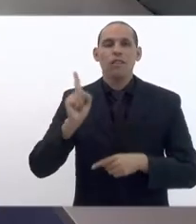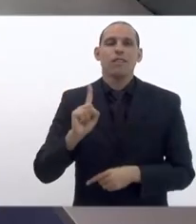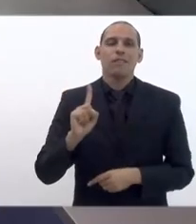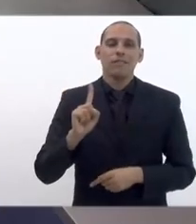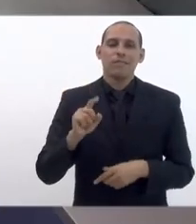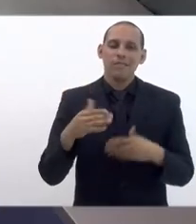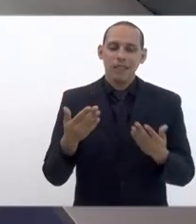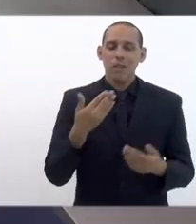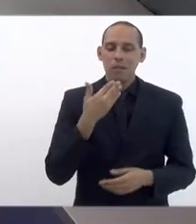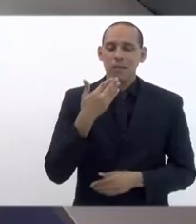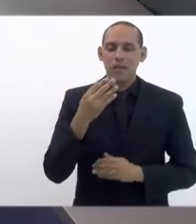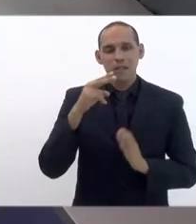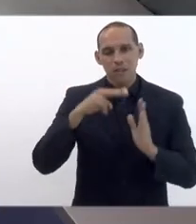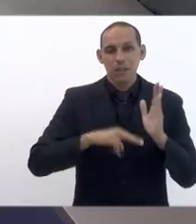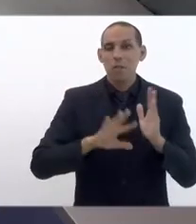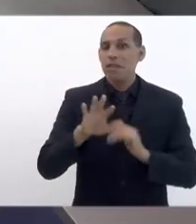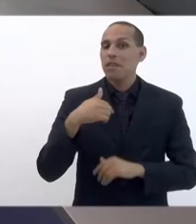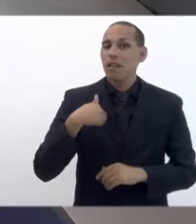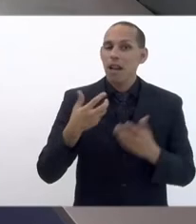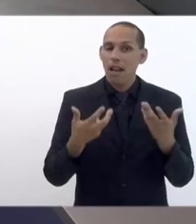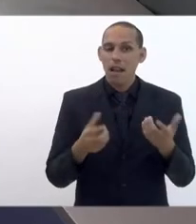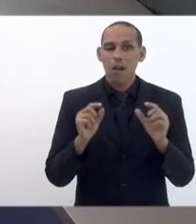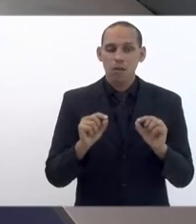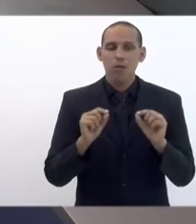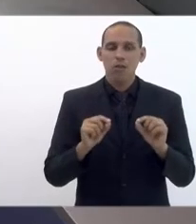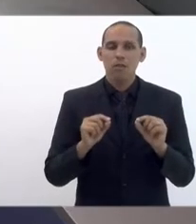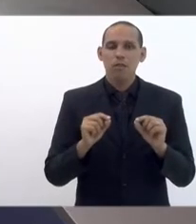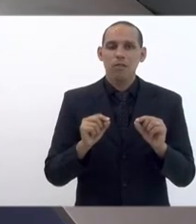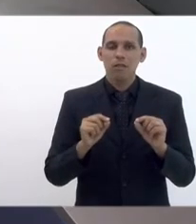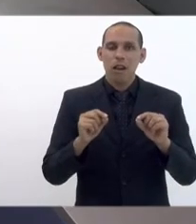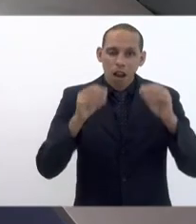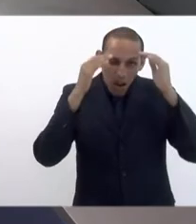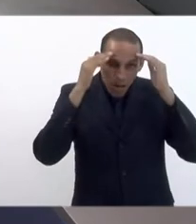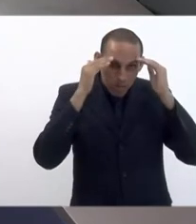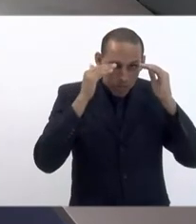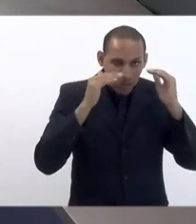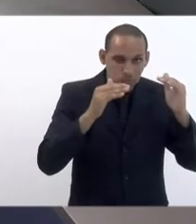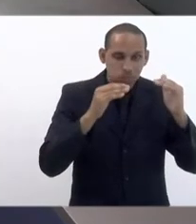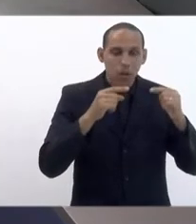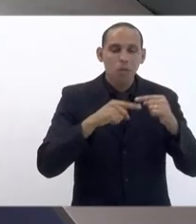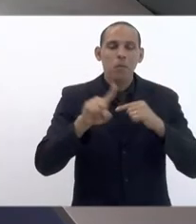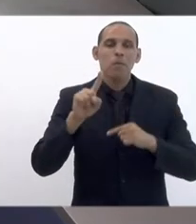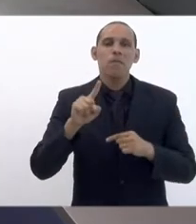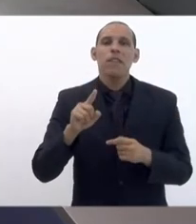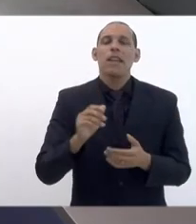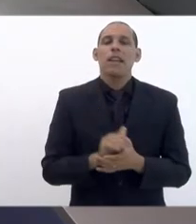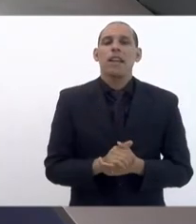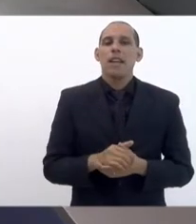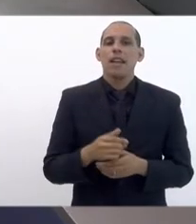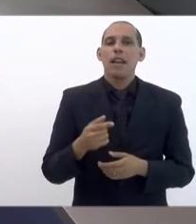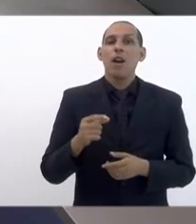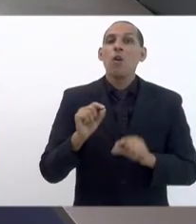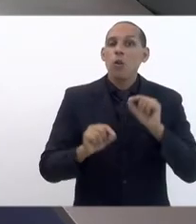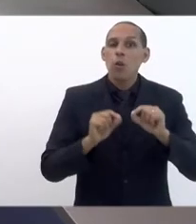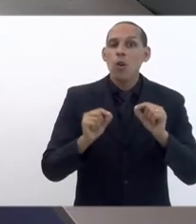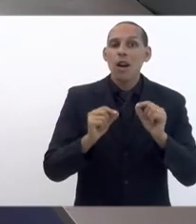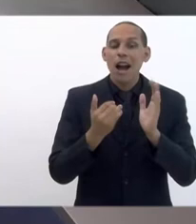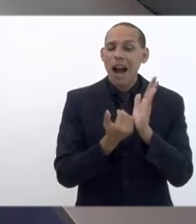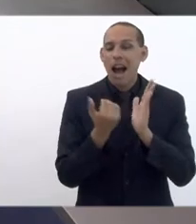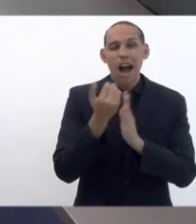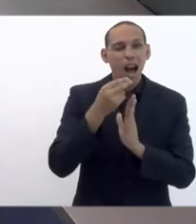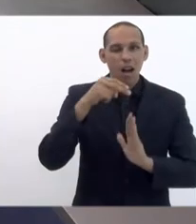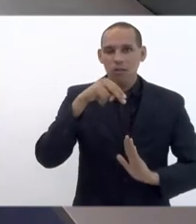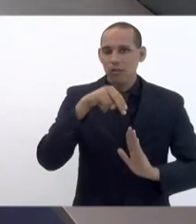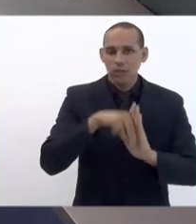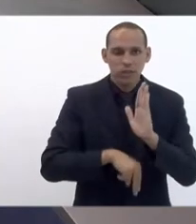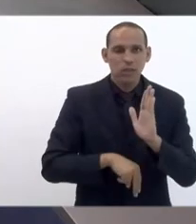de vista, mas eu quero aqui fazer... Data Vênia, fazer uma referência aqui ao alto nível de juridicidade do relator,